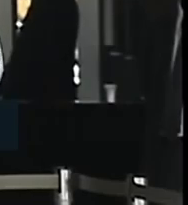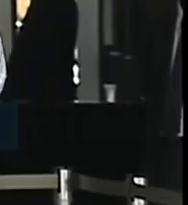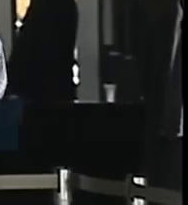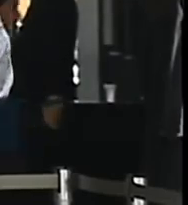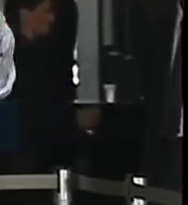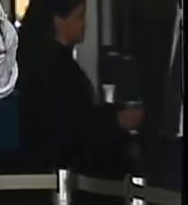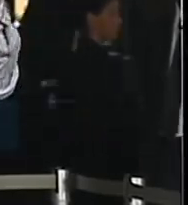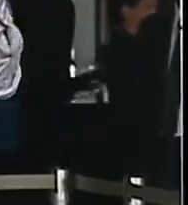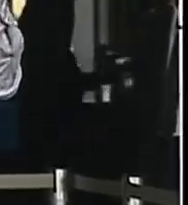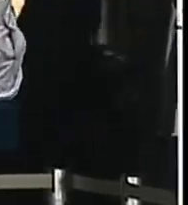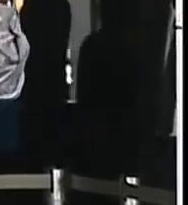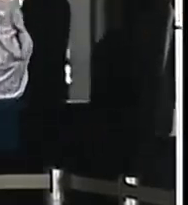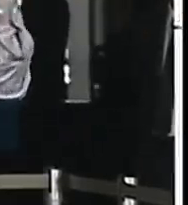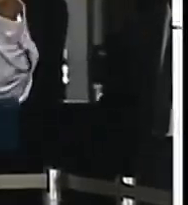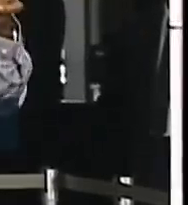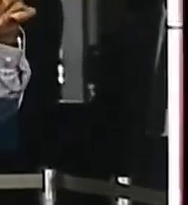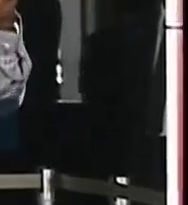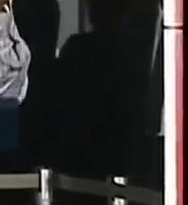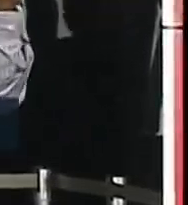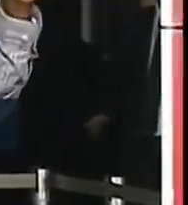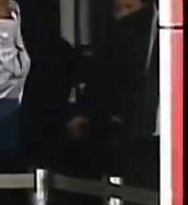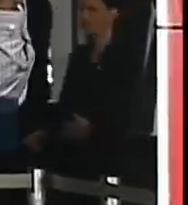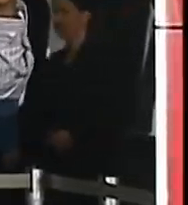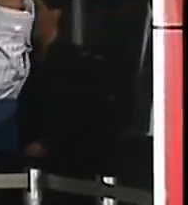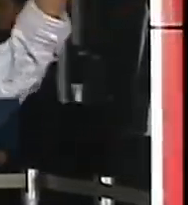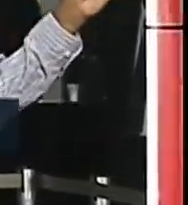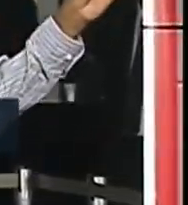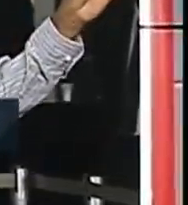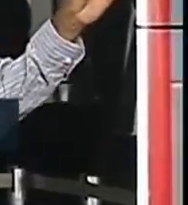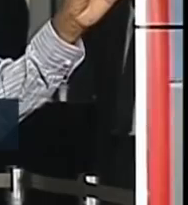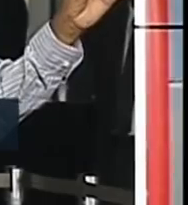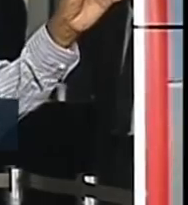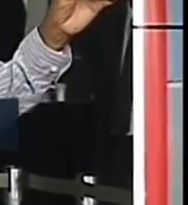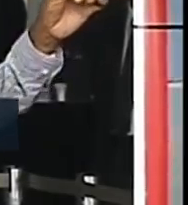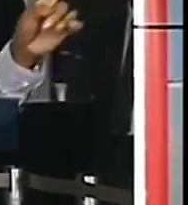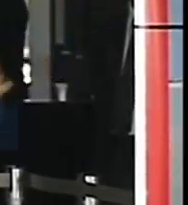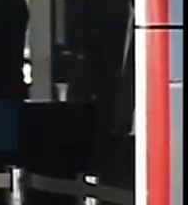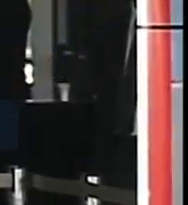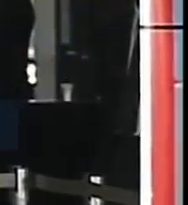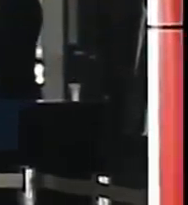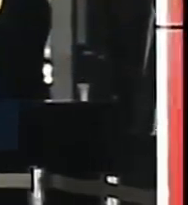Não me menino que vem por nós a leva barba e manique